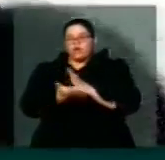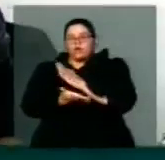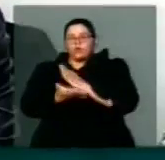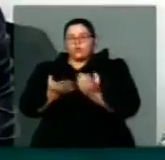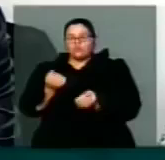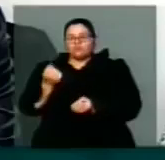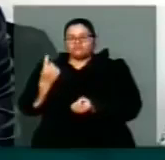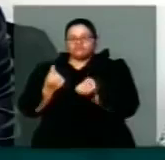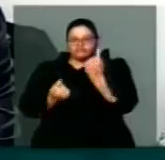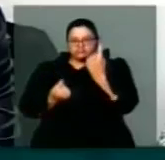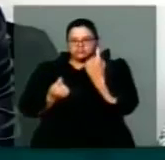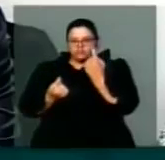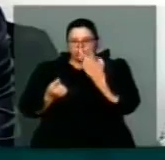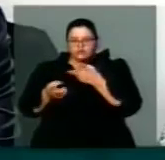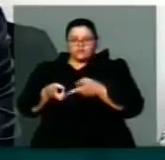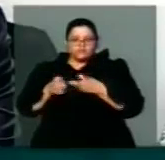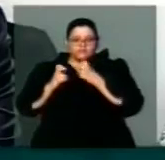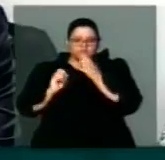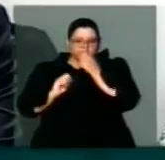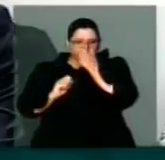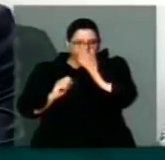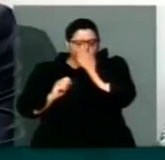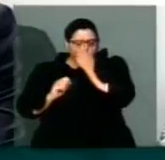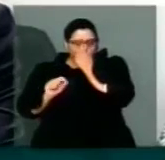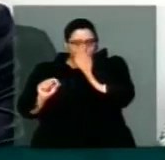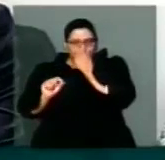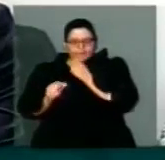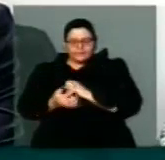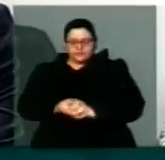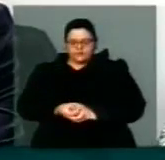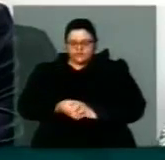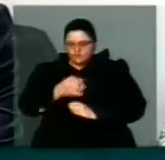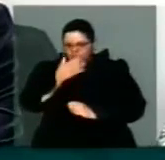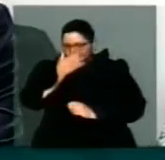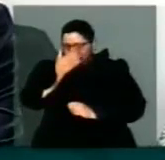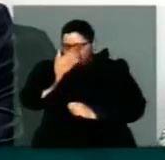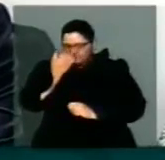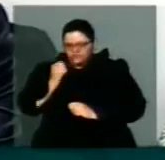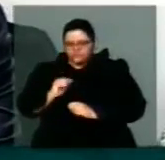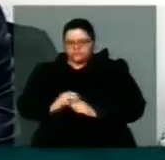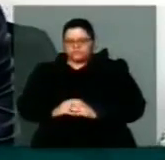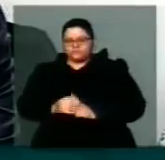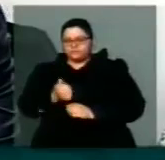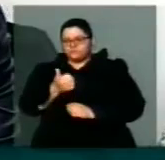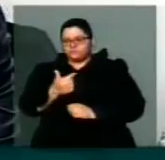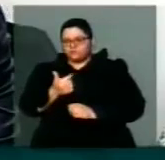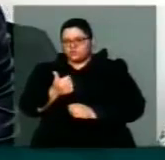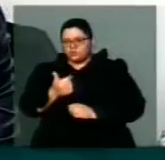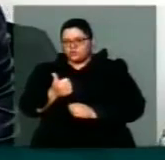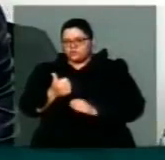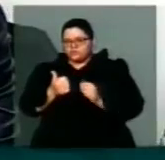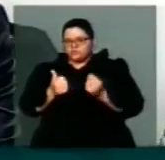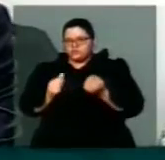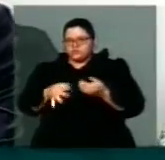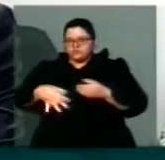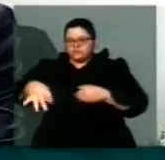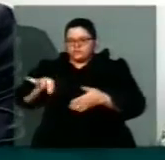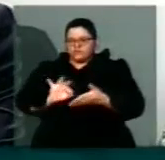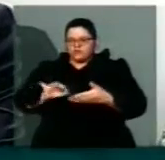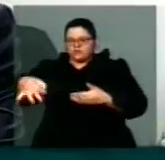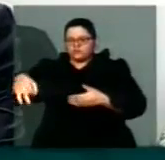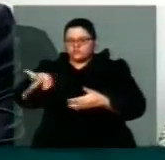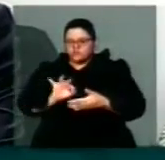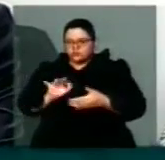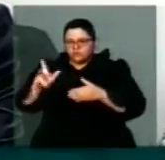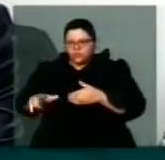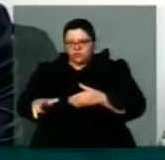efetivamente ela tem uma característica em comum. As 12 primeiras páginas são iguais para todos, onde tem uma descrição